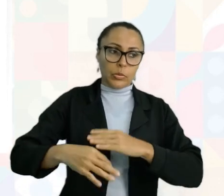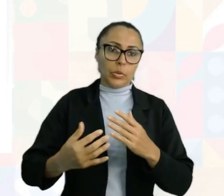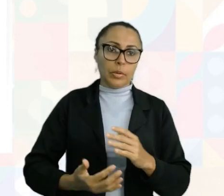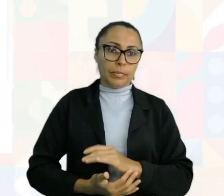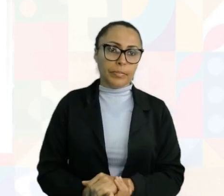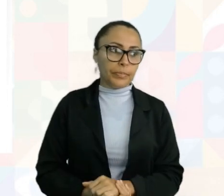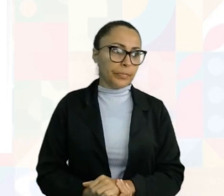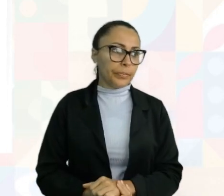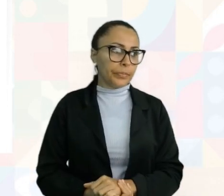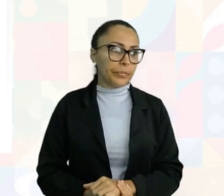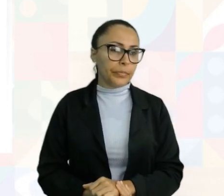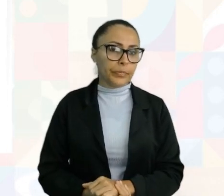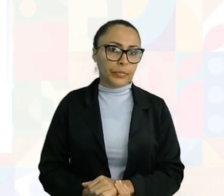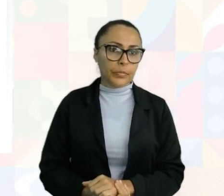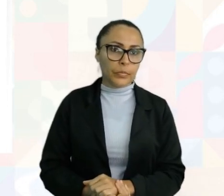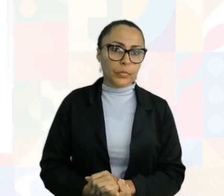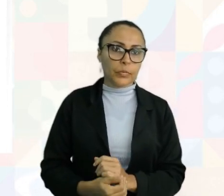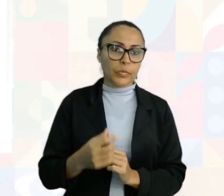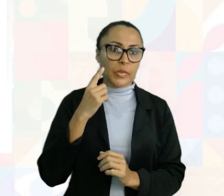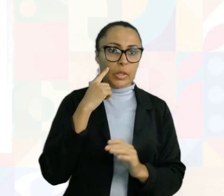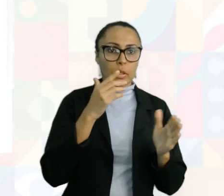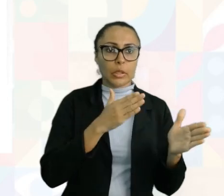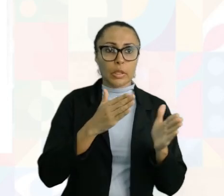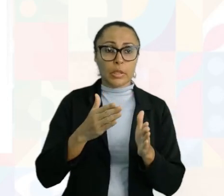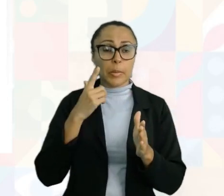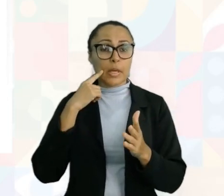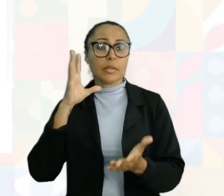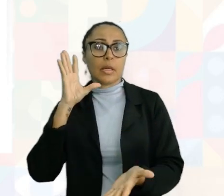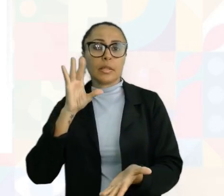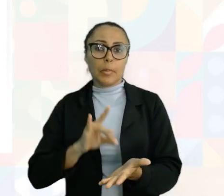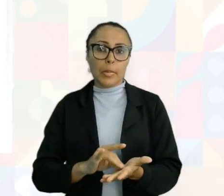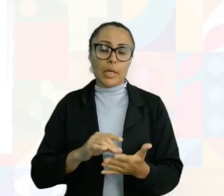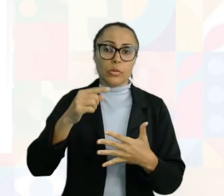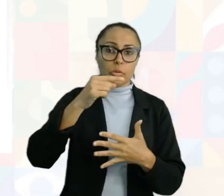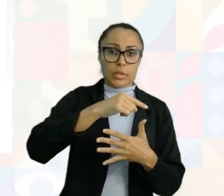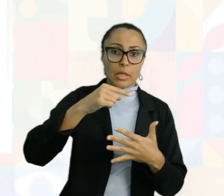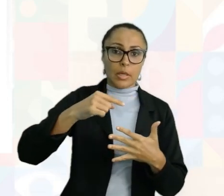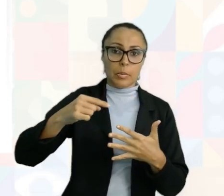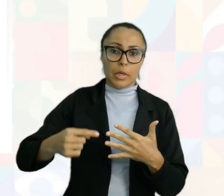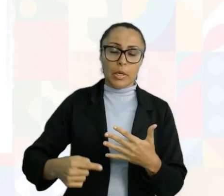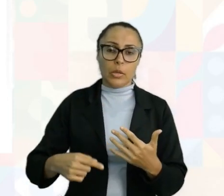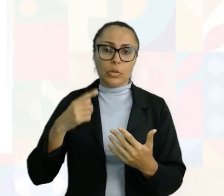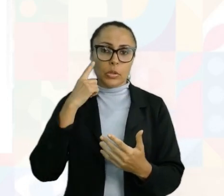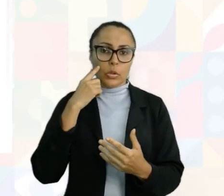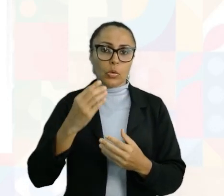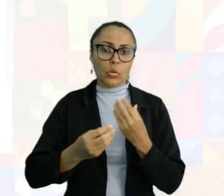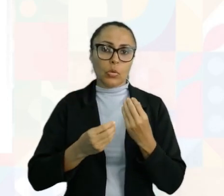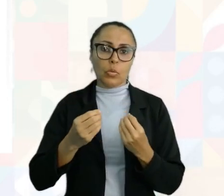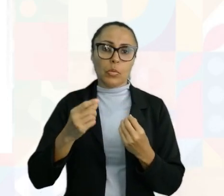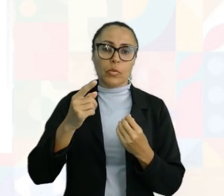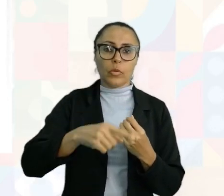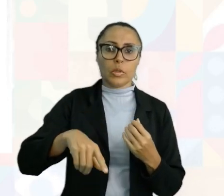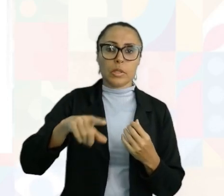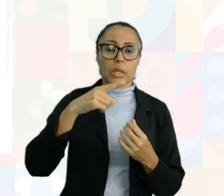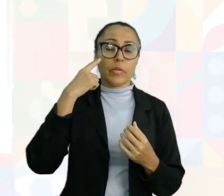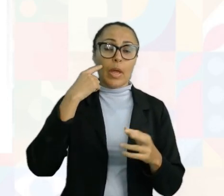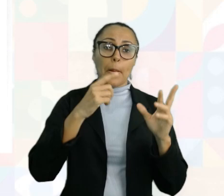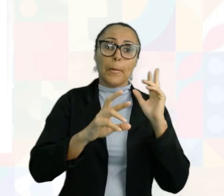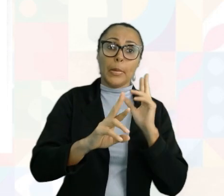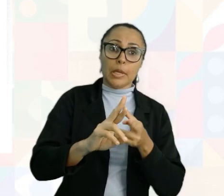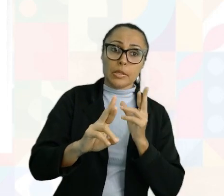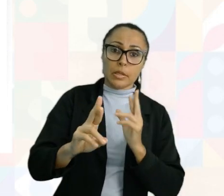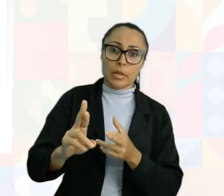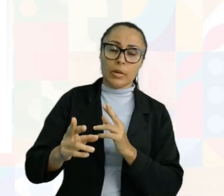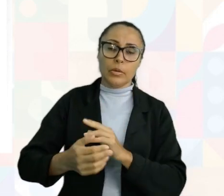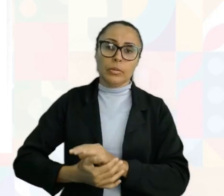arquitetura, e o De Pictura, que trata exatamente dos elementos geométricos de como você deveria representar o mundo. Então a gente